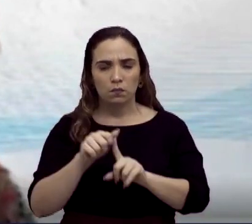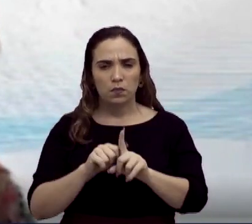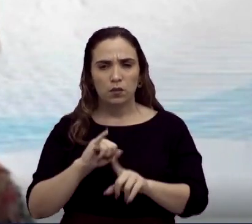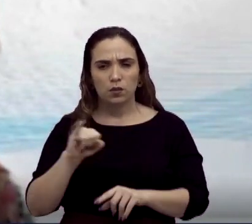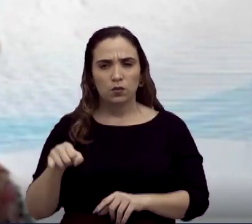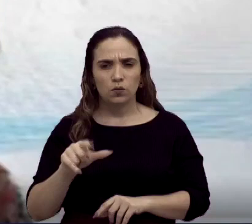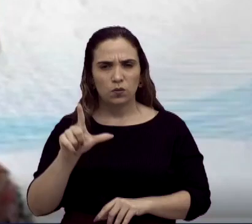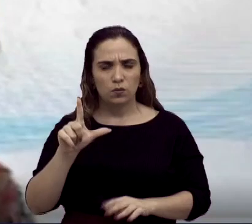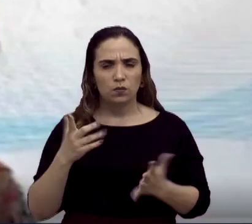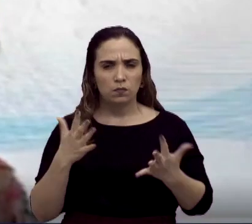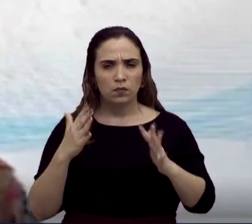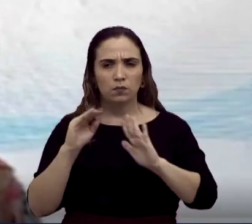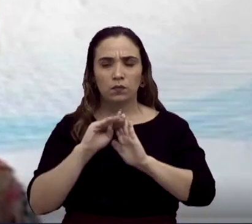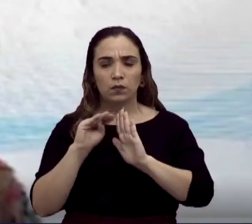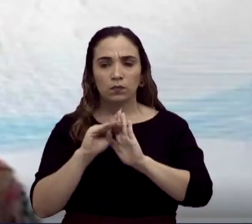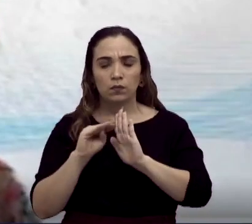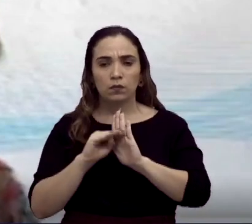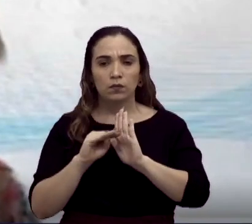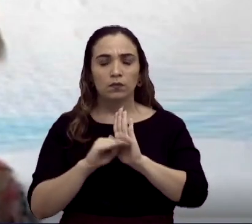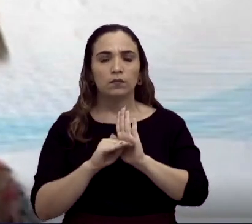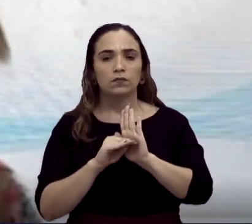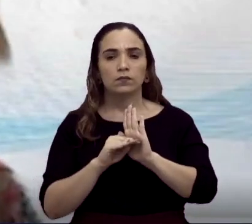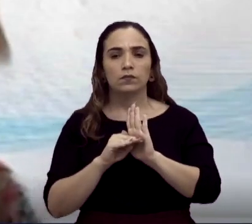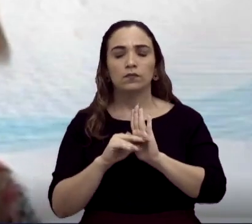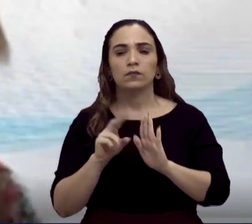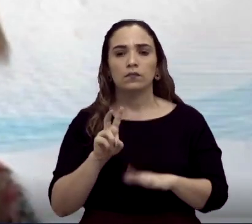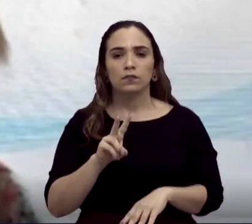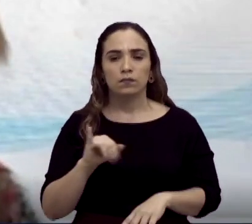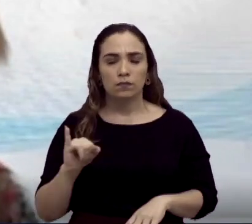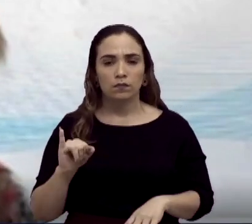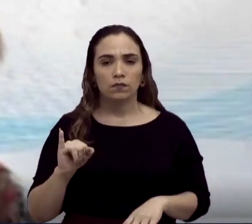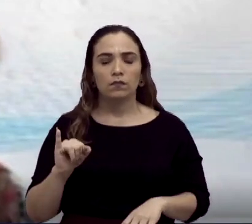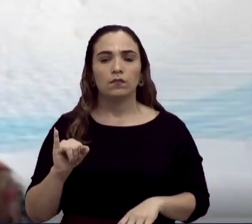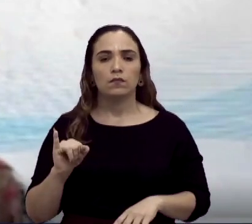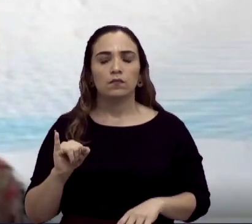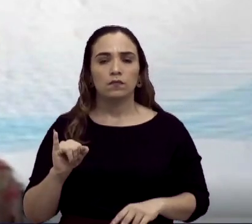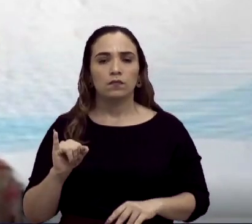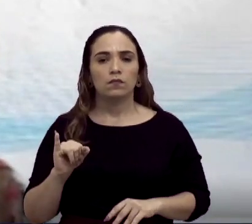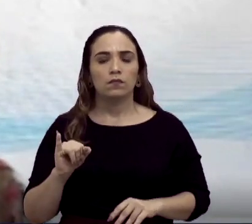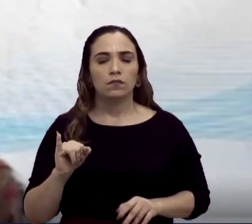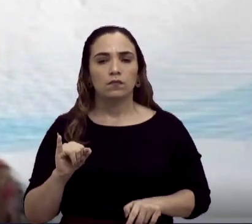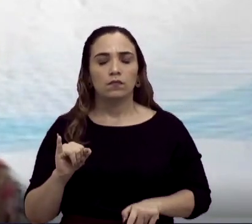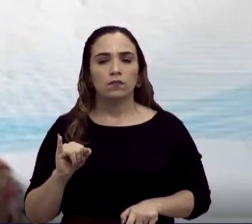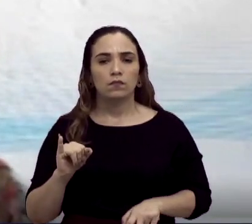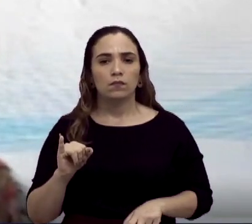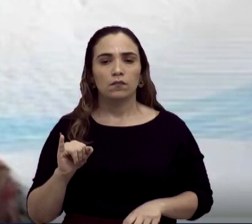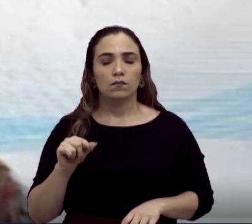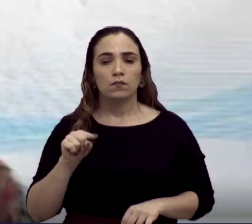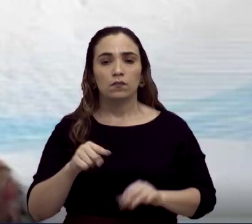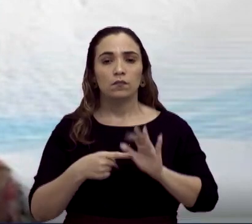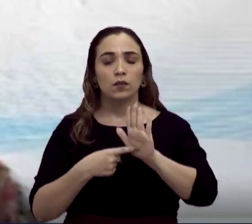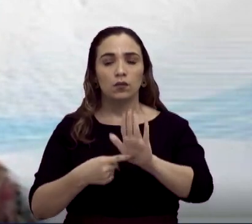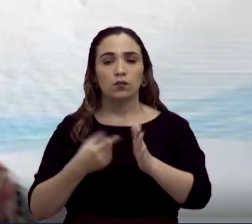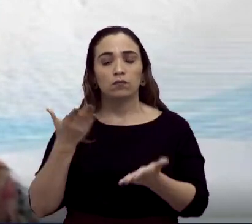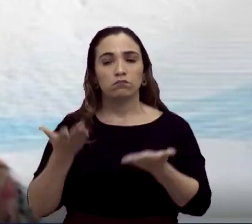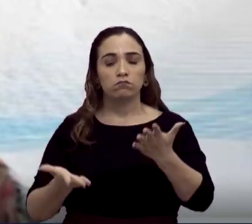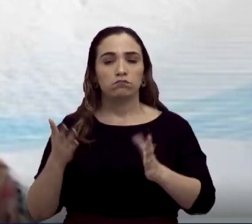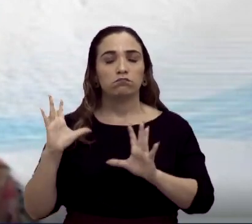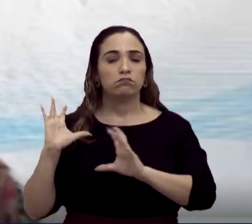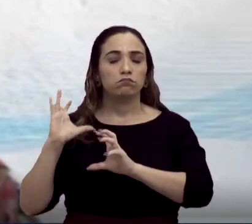está na programação, e em julho a gente vai fazer um momento desse também para mostrar para